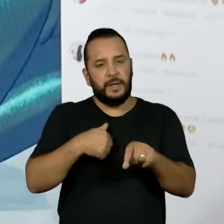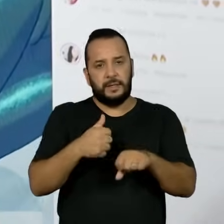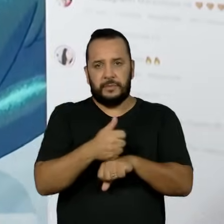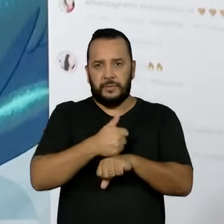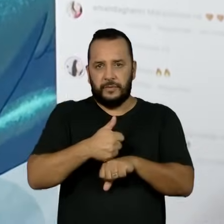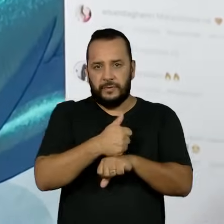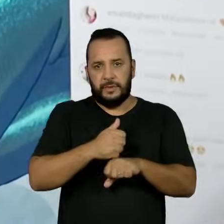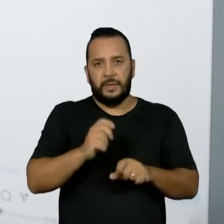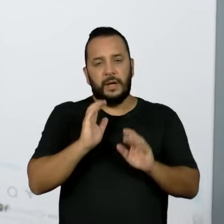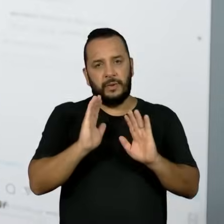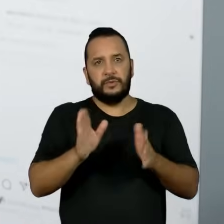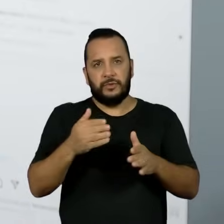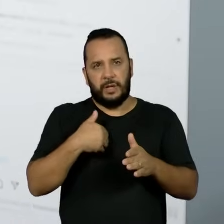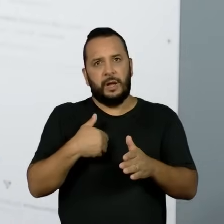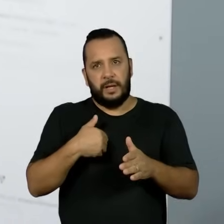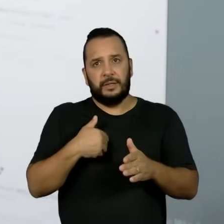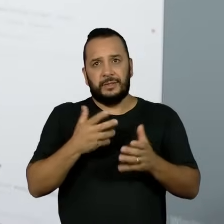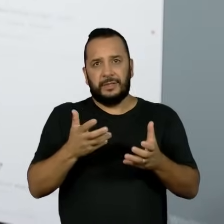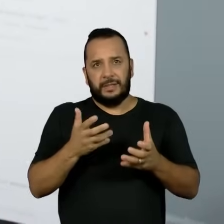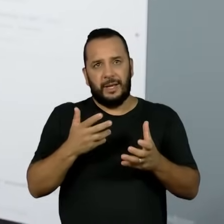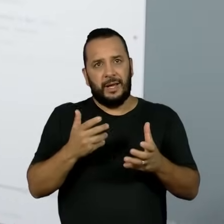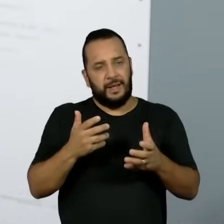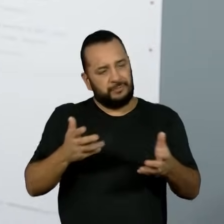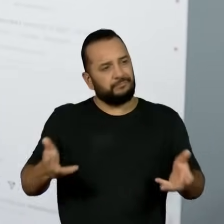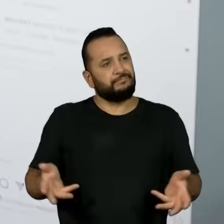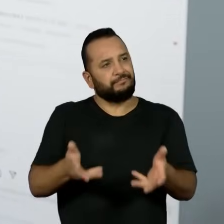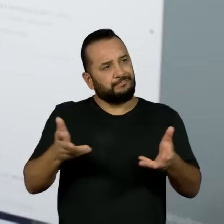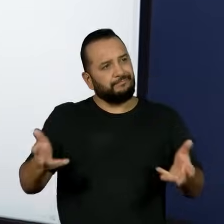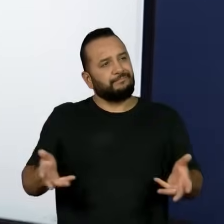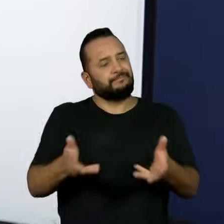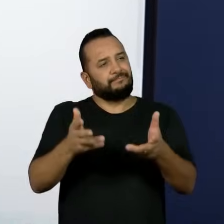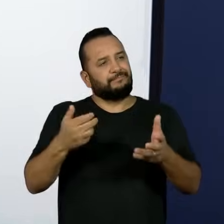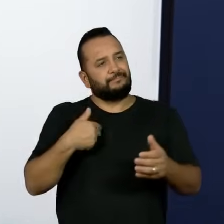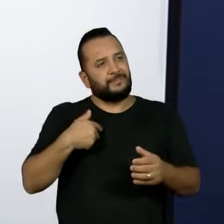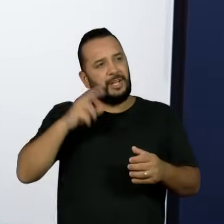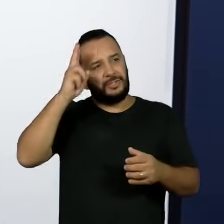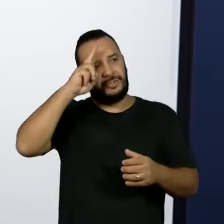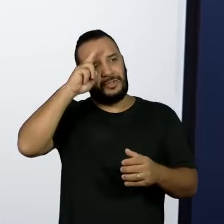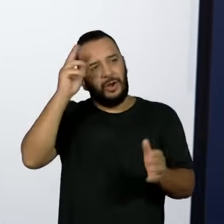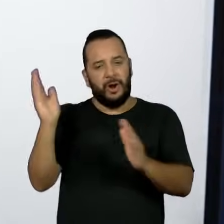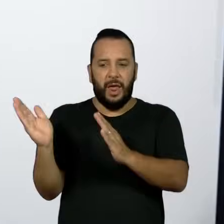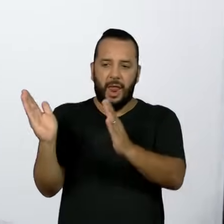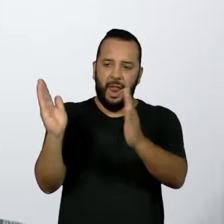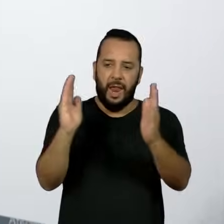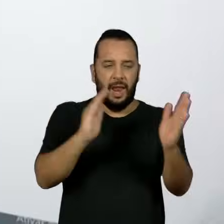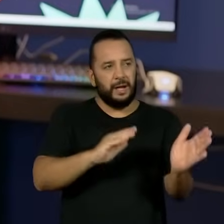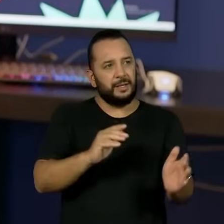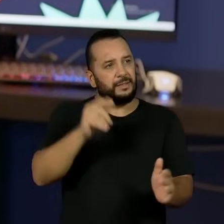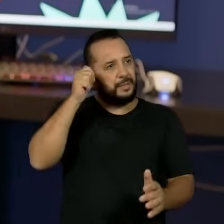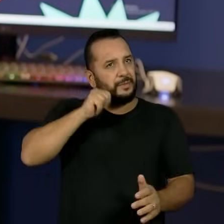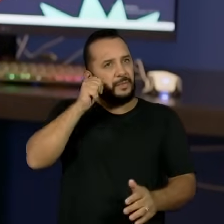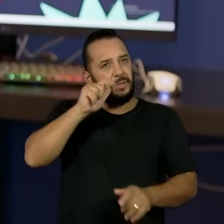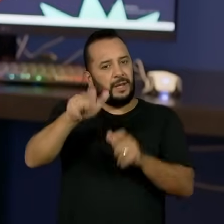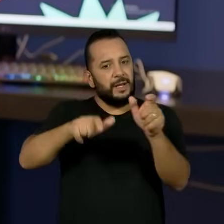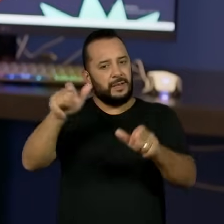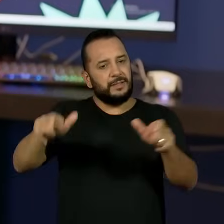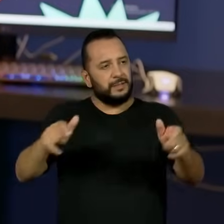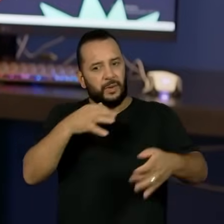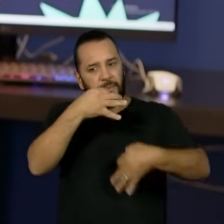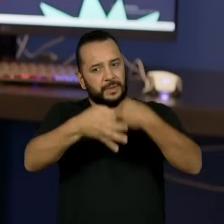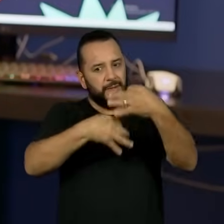que desenvolvem. A gente quer potencializar essas narrativas dessas mulheres e trazer um pouco mais